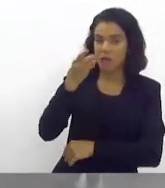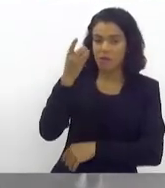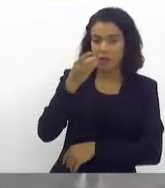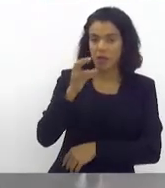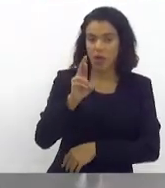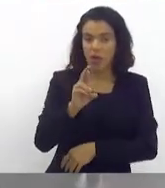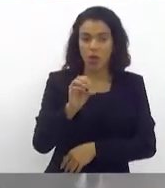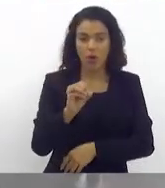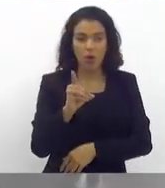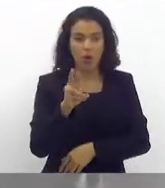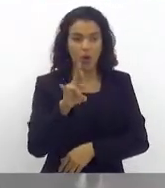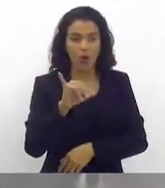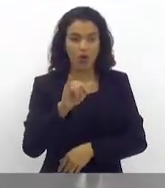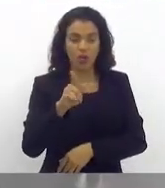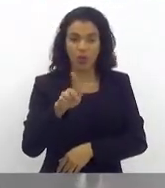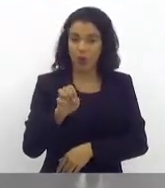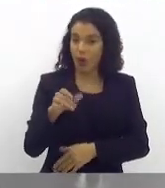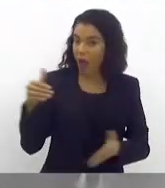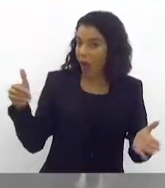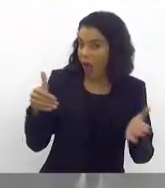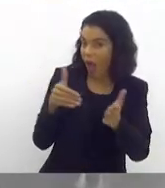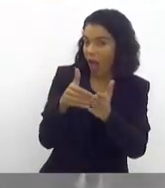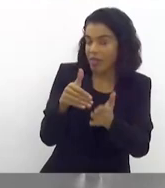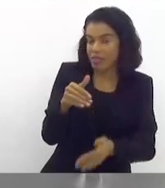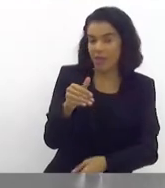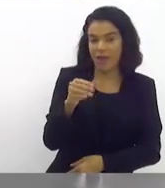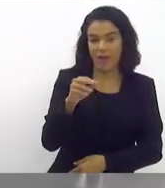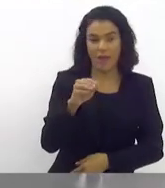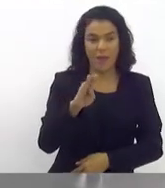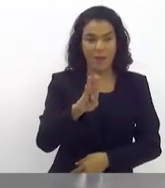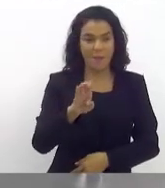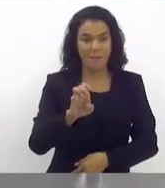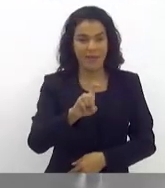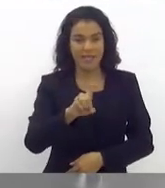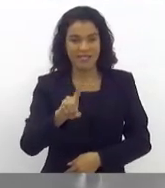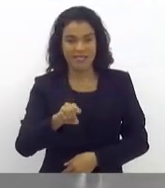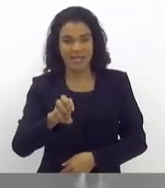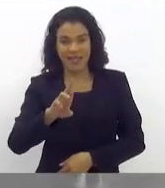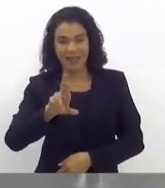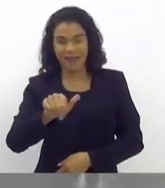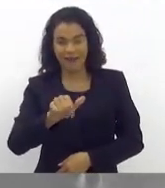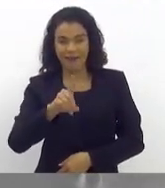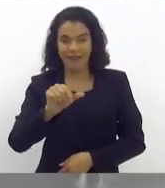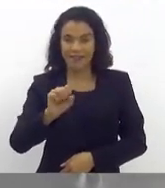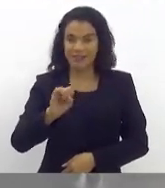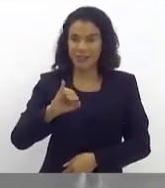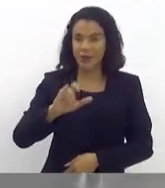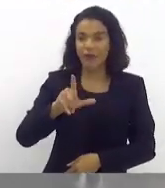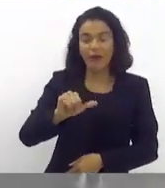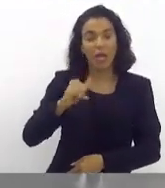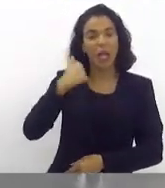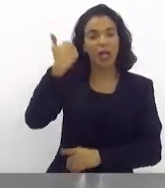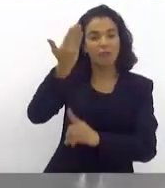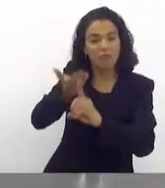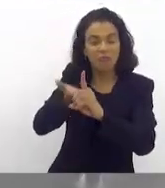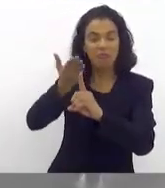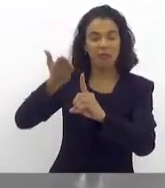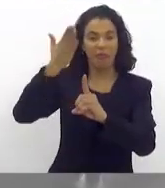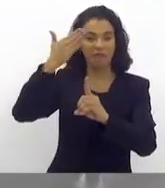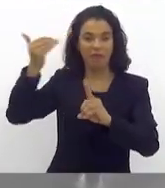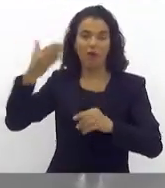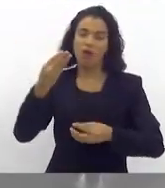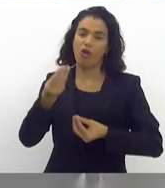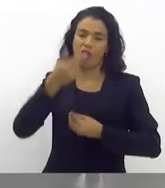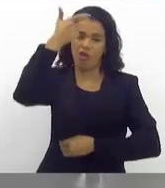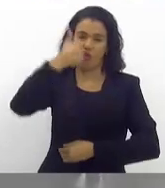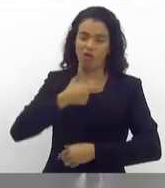Amorim. Até obrigado. Bezerra da Silva ele admira. Pô. Sou fã. Senhor presidente, lembrando que... Como bom